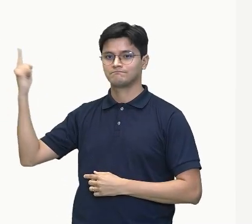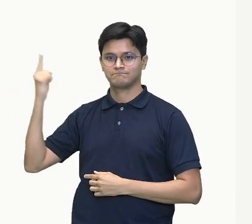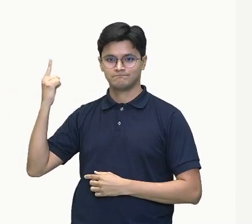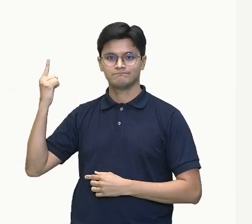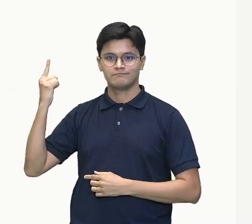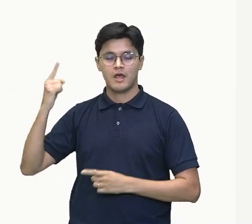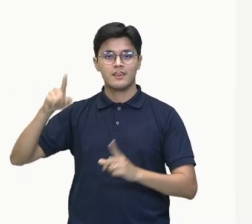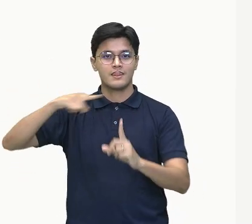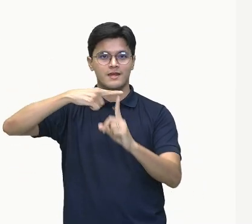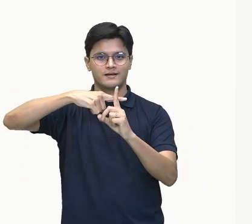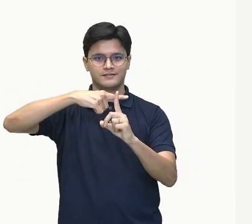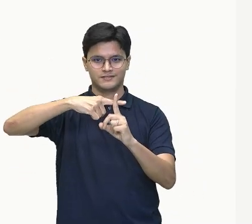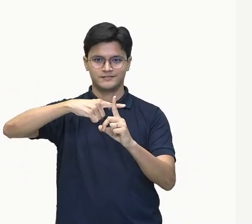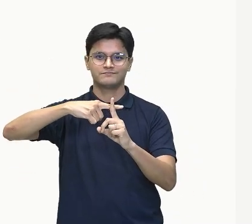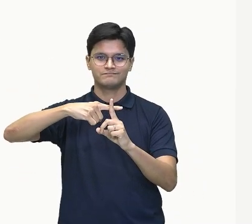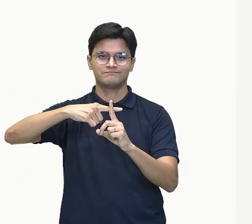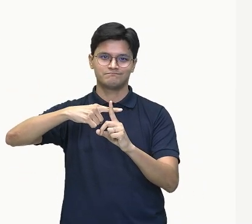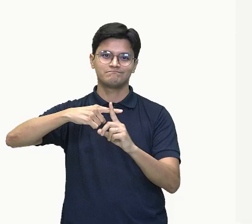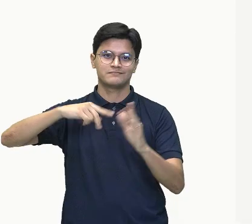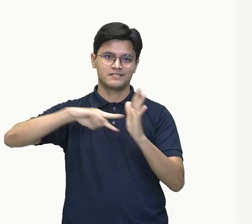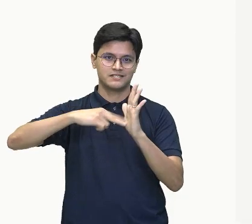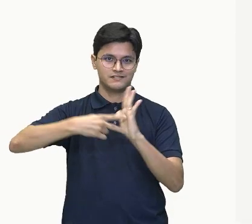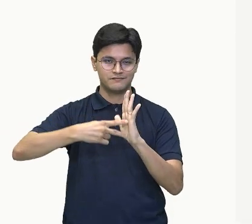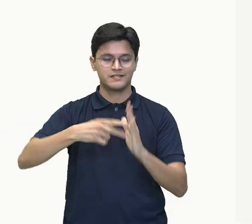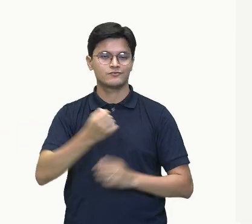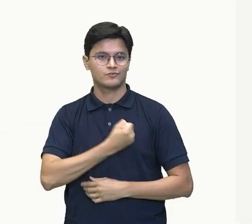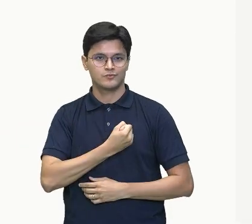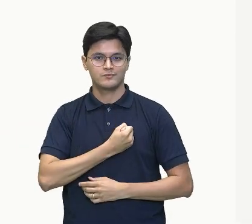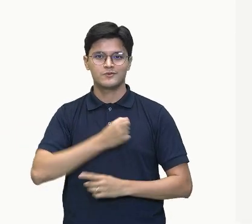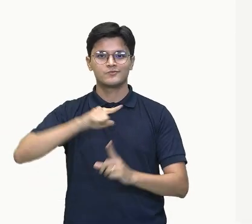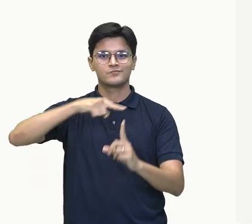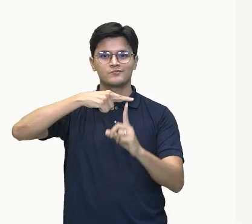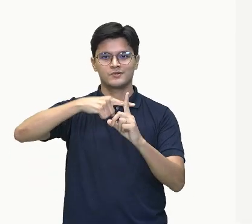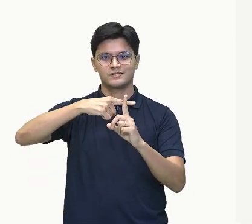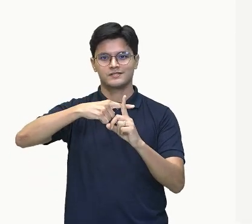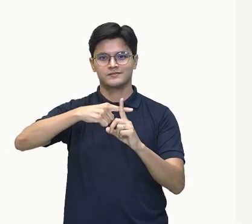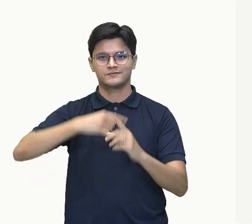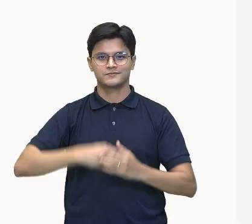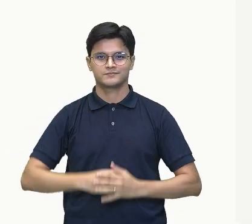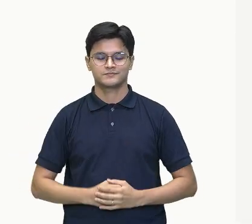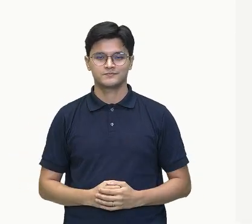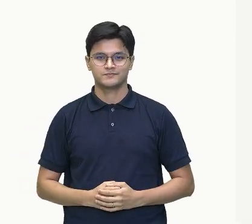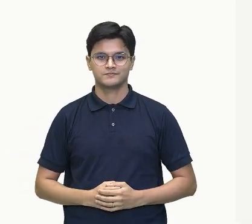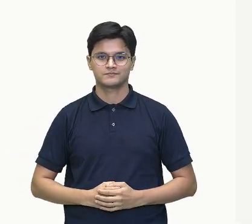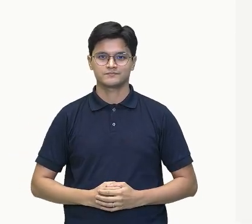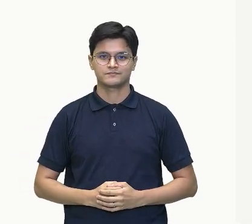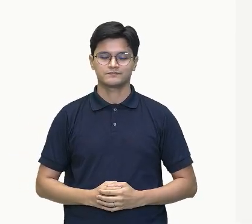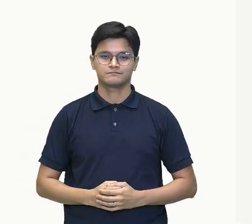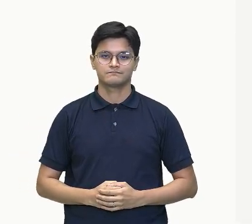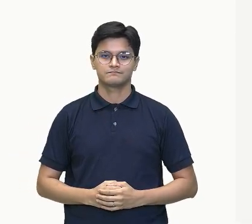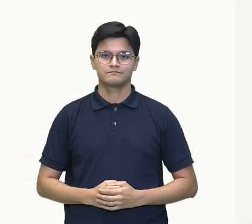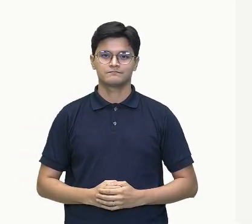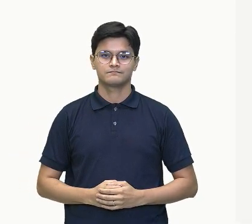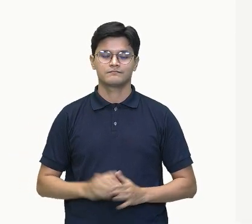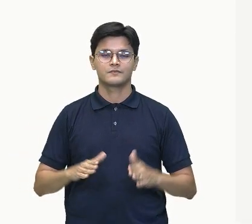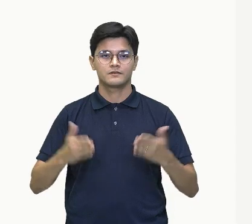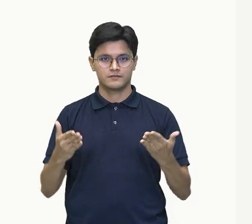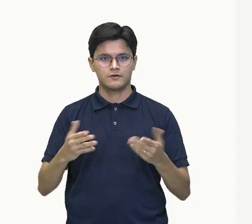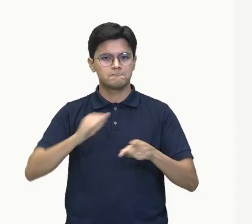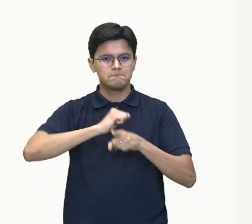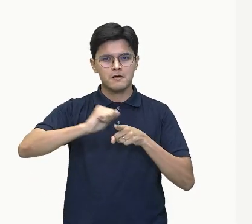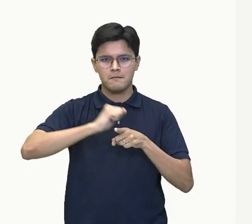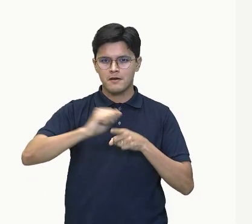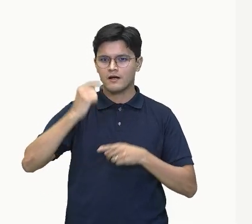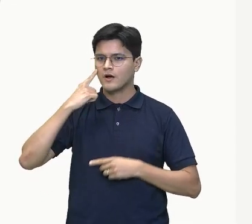mais, então significa que os valores são negativos, tá? Então vamos apagar aqui por enquanto, só para